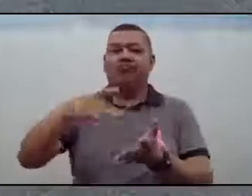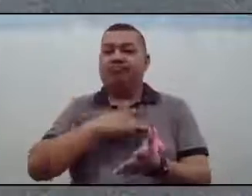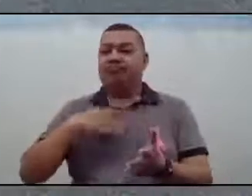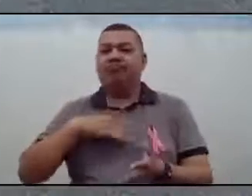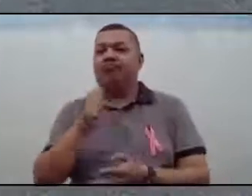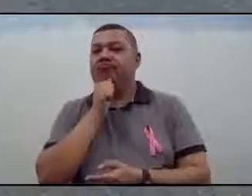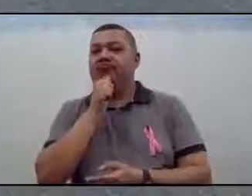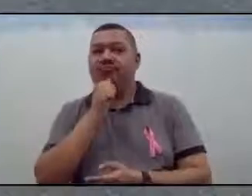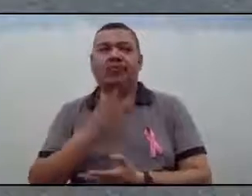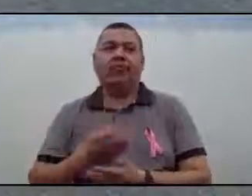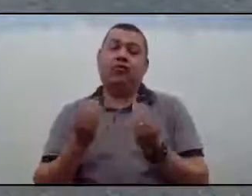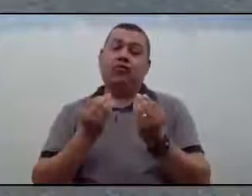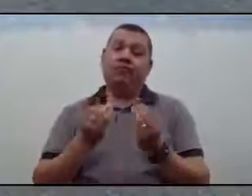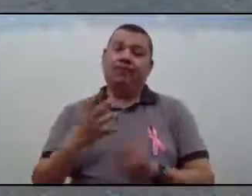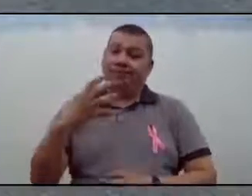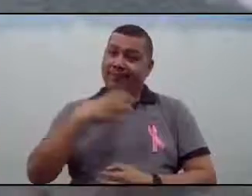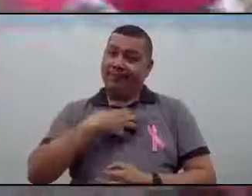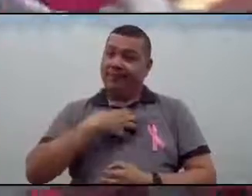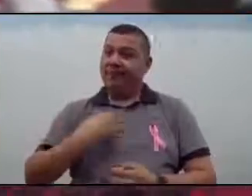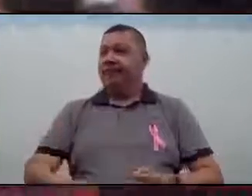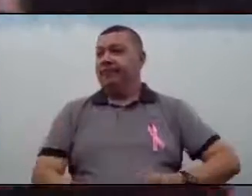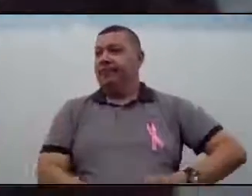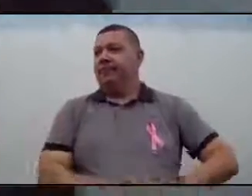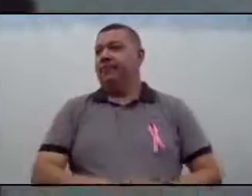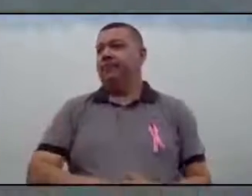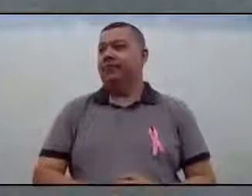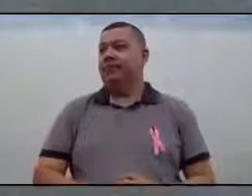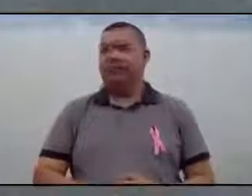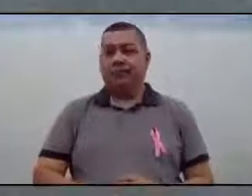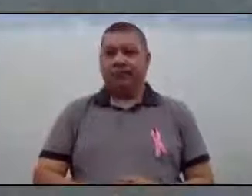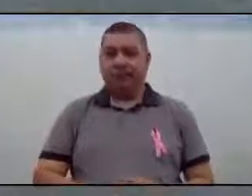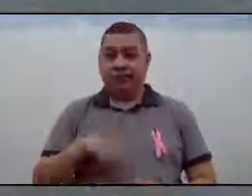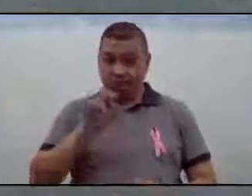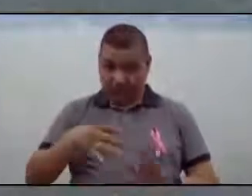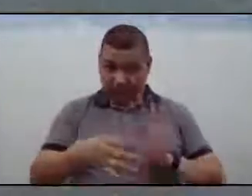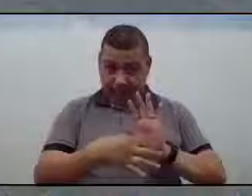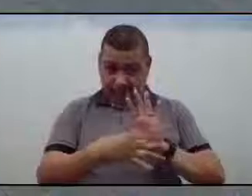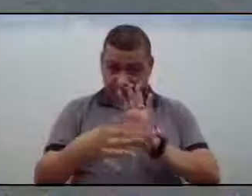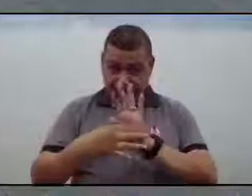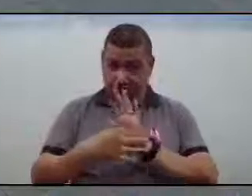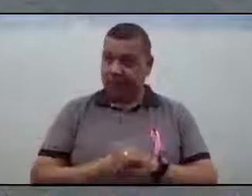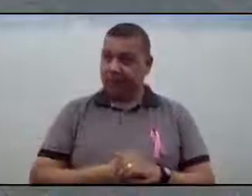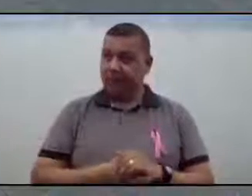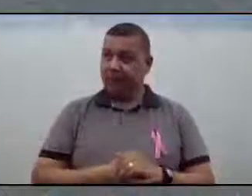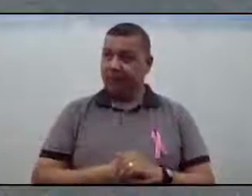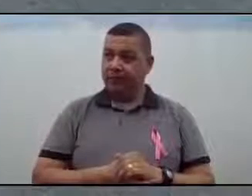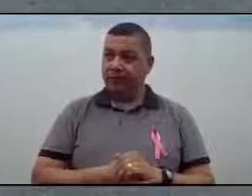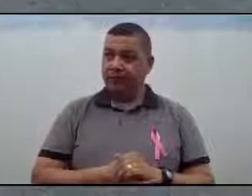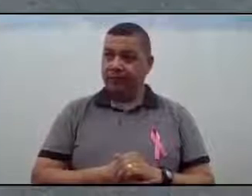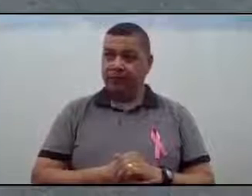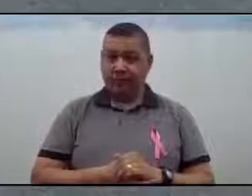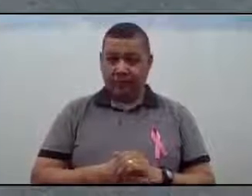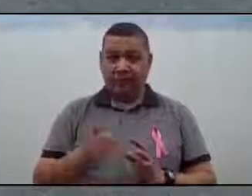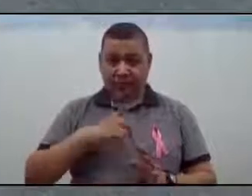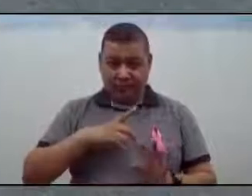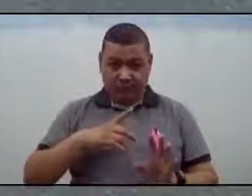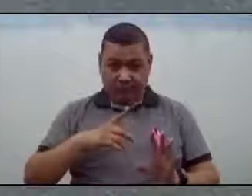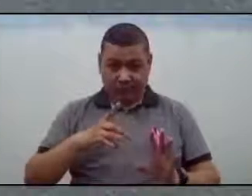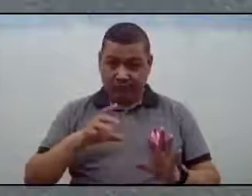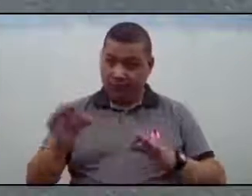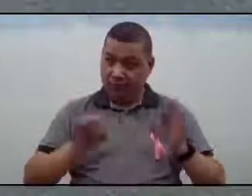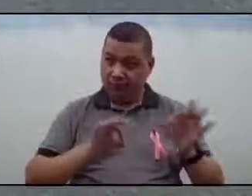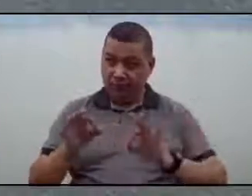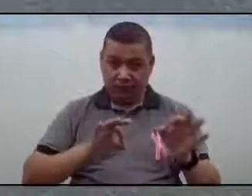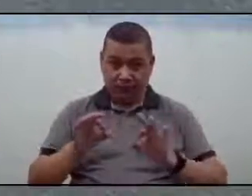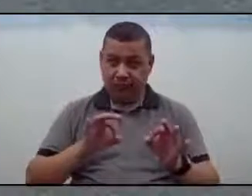né? É lamentável. Então, fica aí a dica. Eu acredito que com esse projeto da deputada Silvia